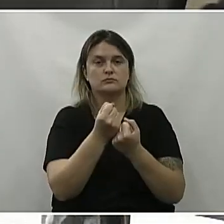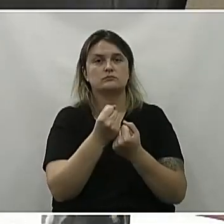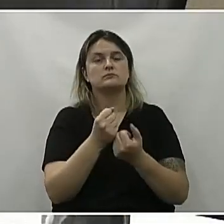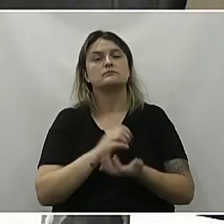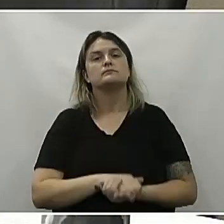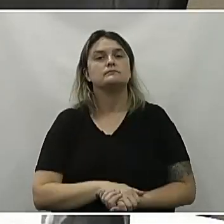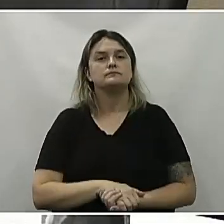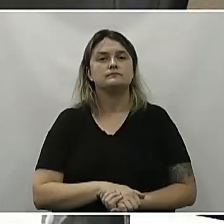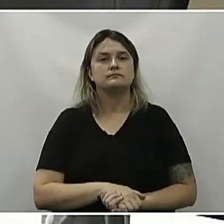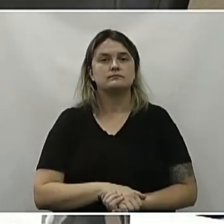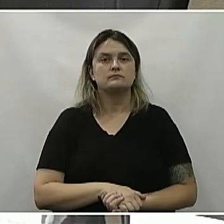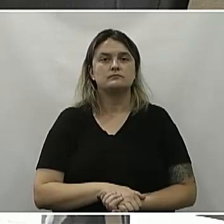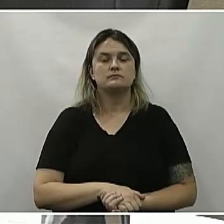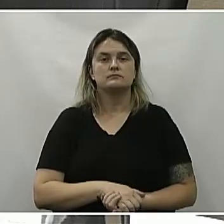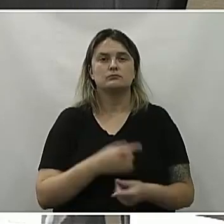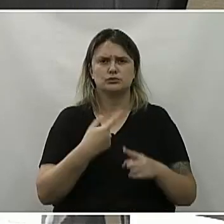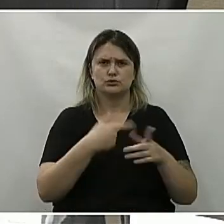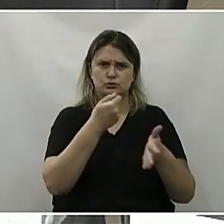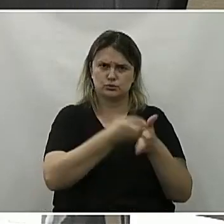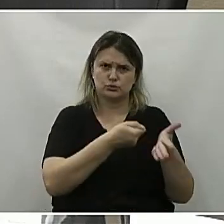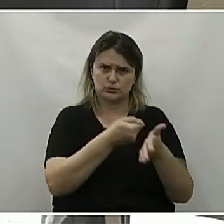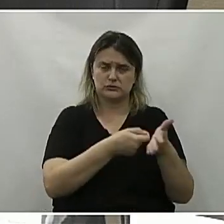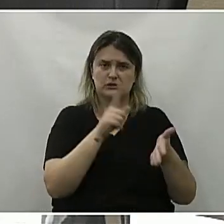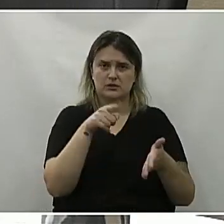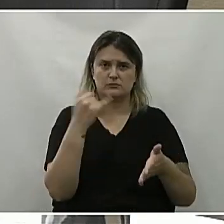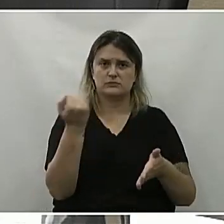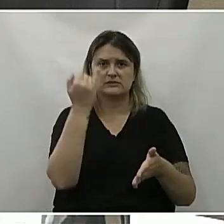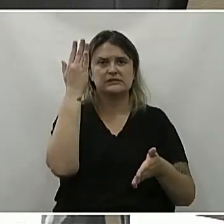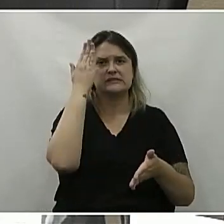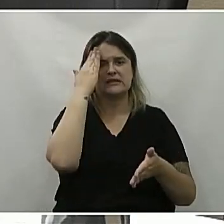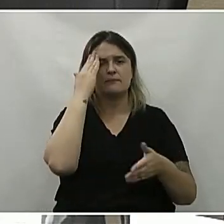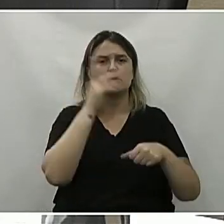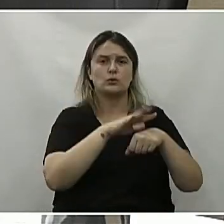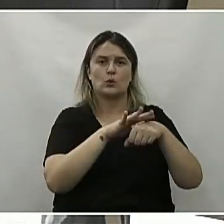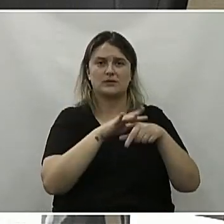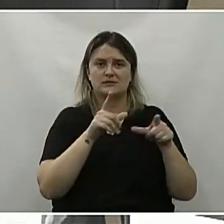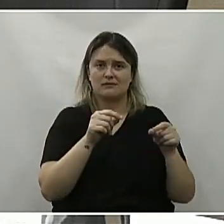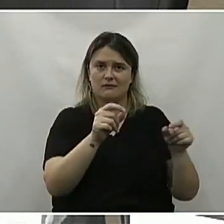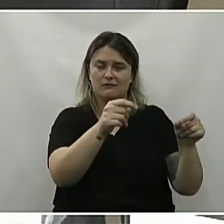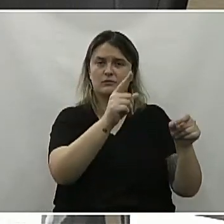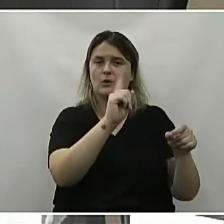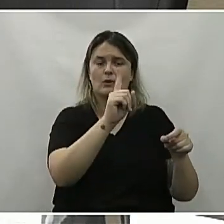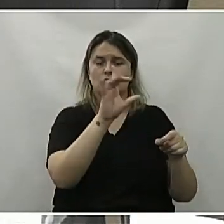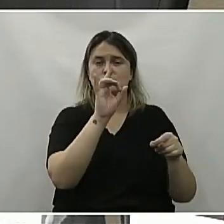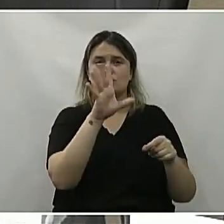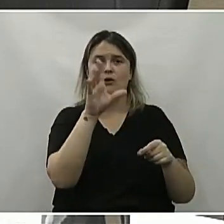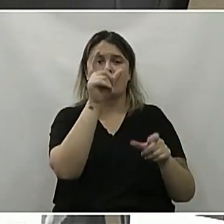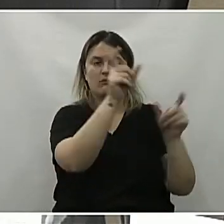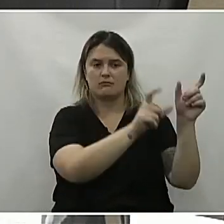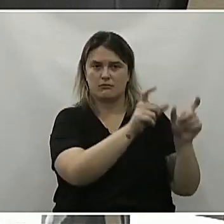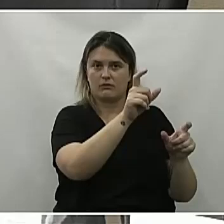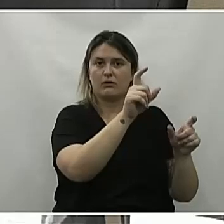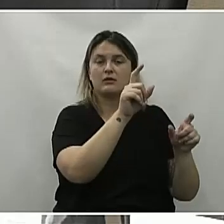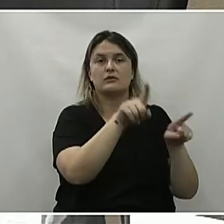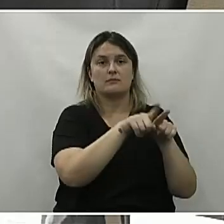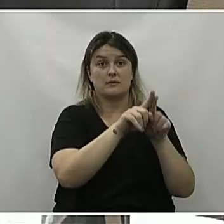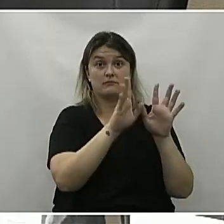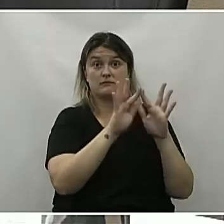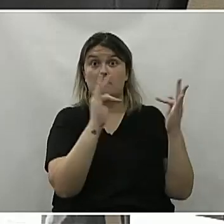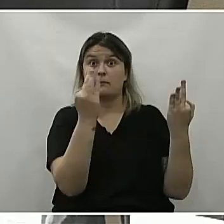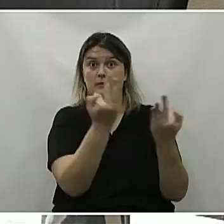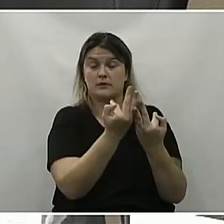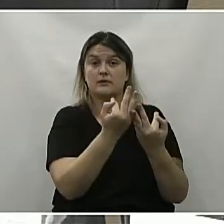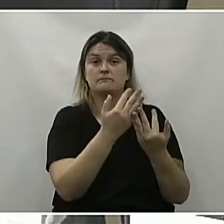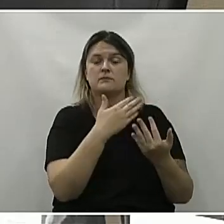causa ser extremamente importante e a gente sabe que o câncer não atinge só o doente atinge a família